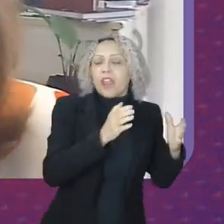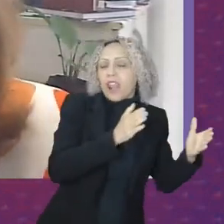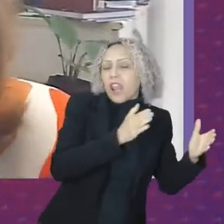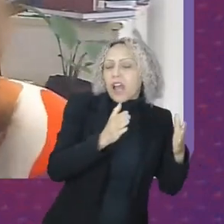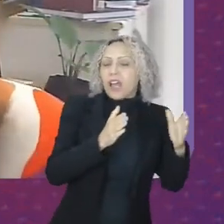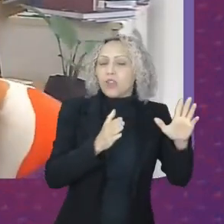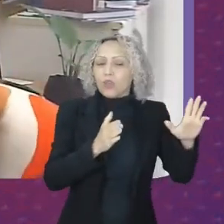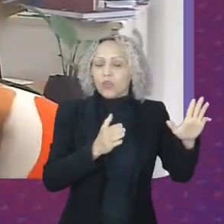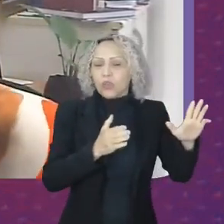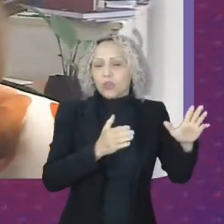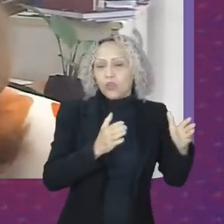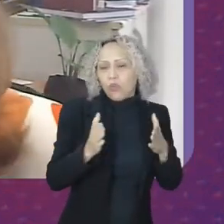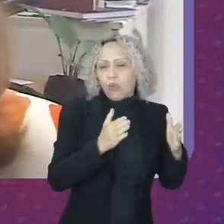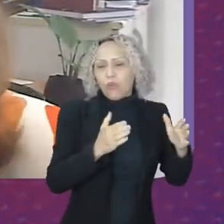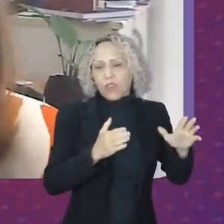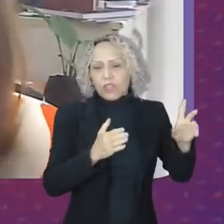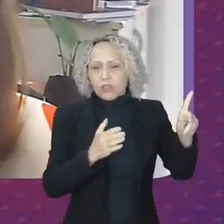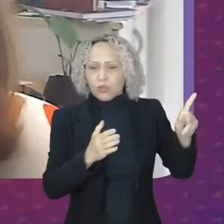até